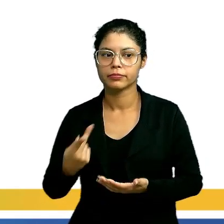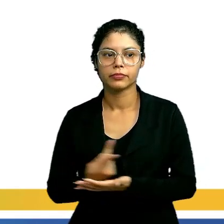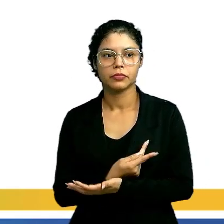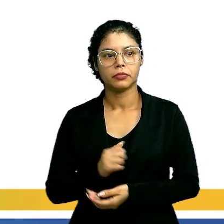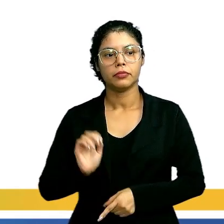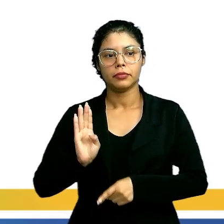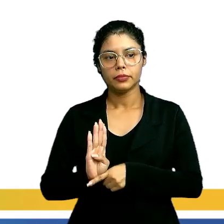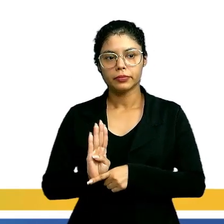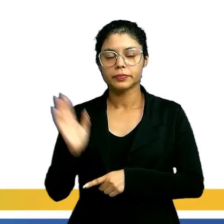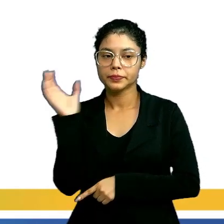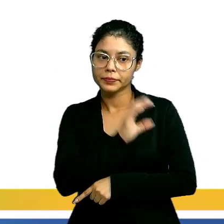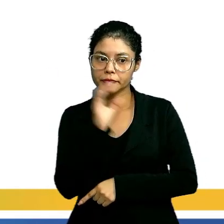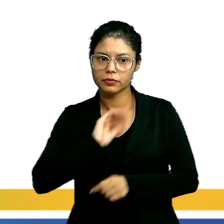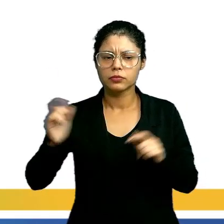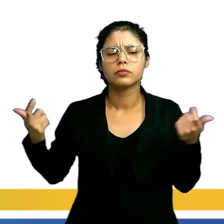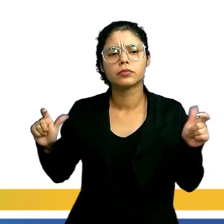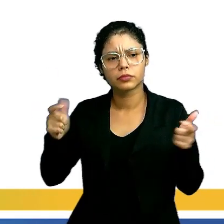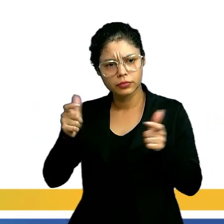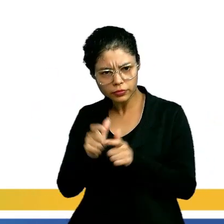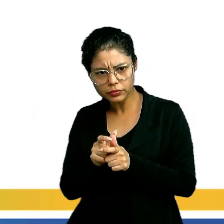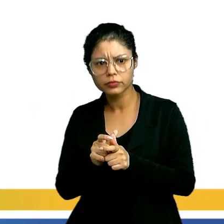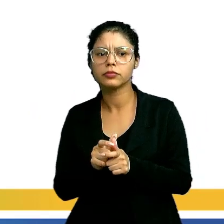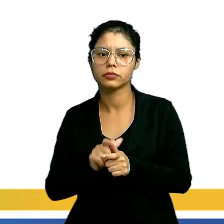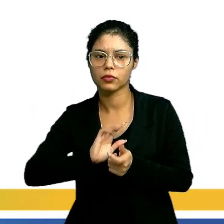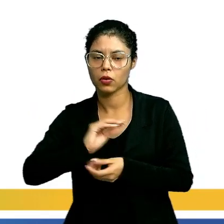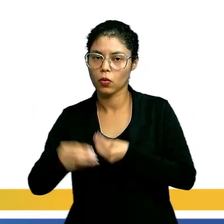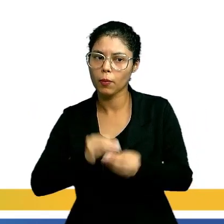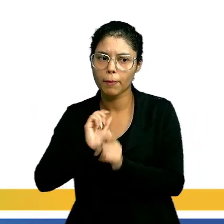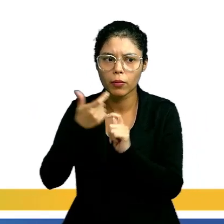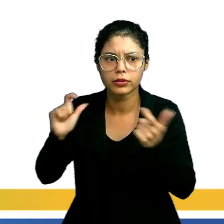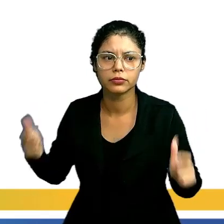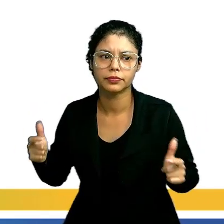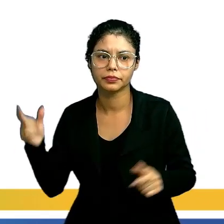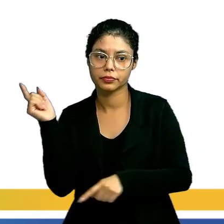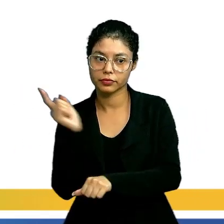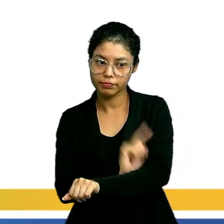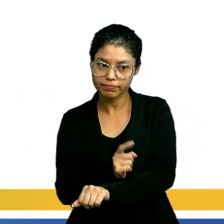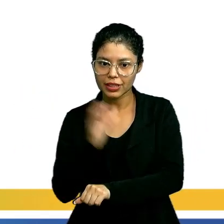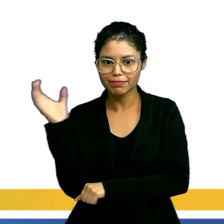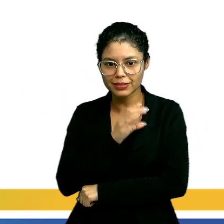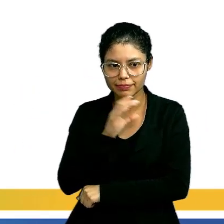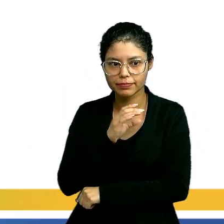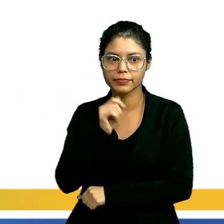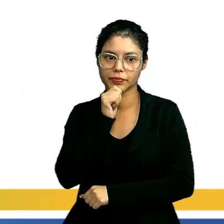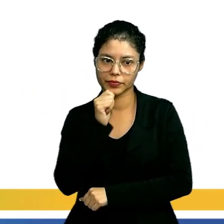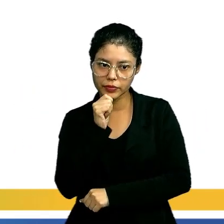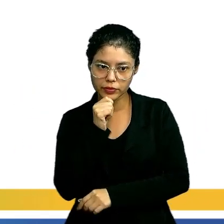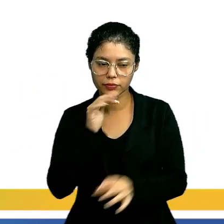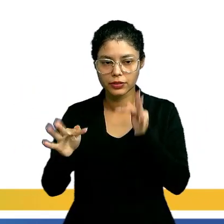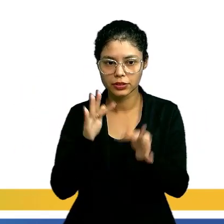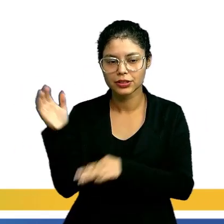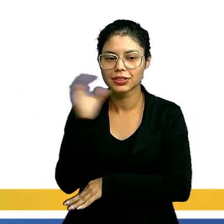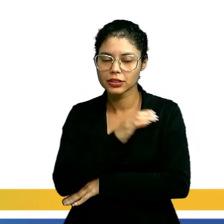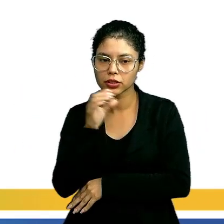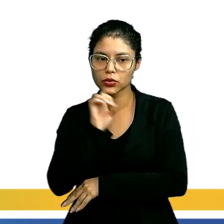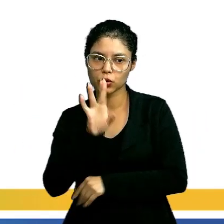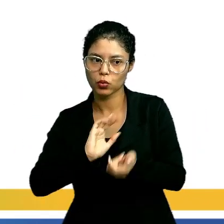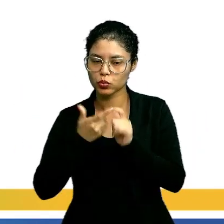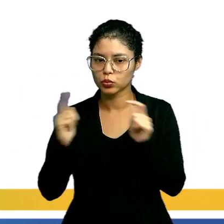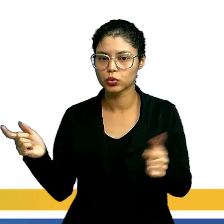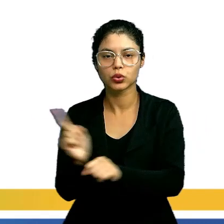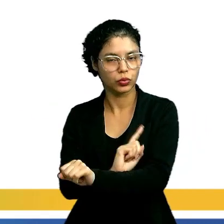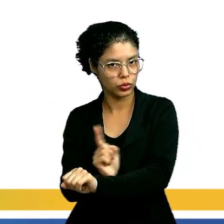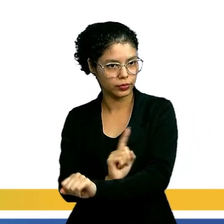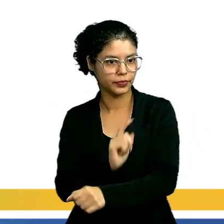distrator. Letra B, aceleração tanto para diminuir quanto para aumentar a velocidade. Fisicamente, a aceleração é apenas o aumento